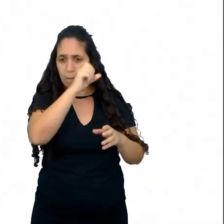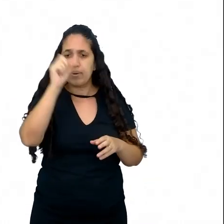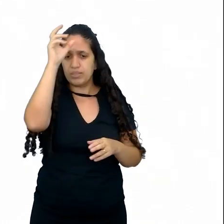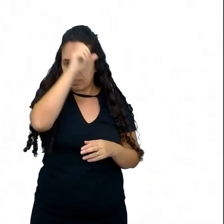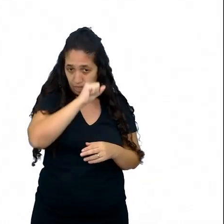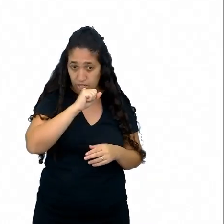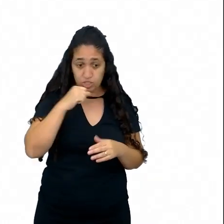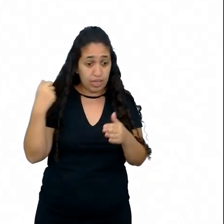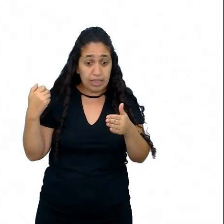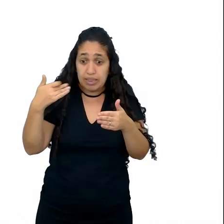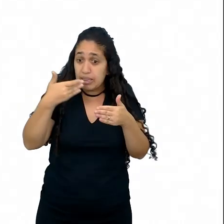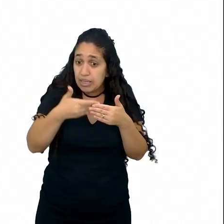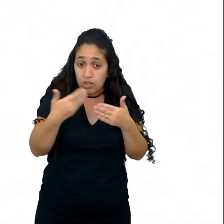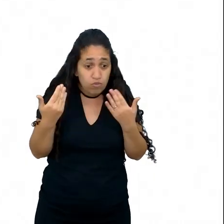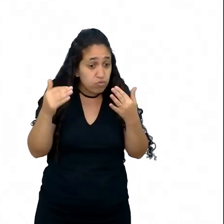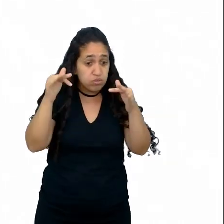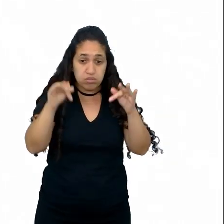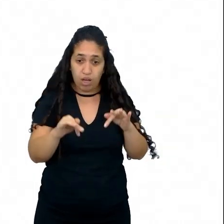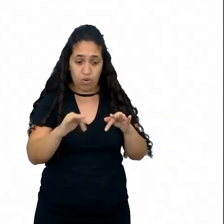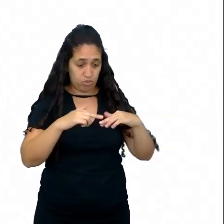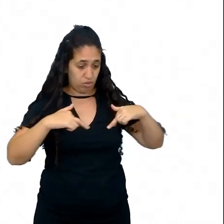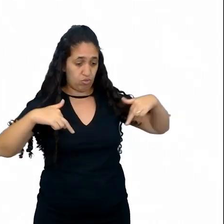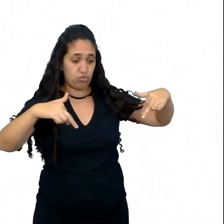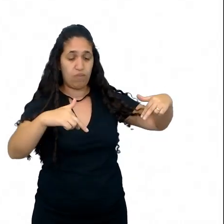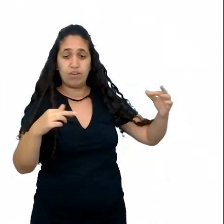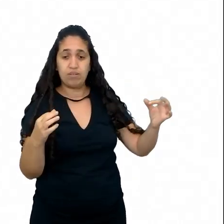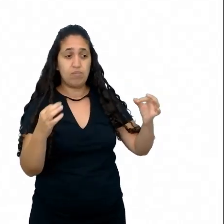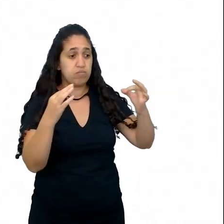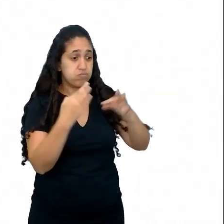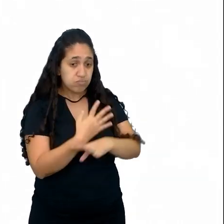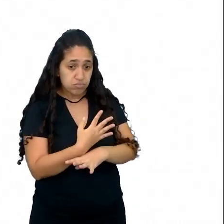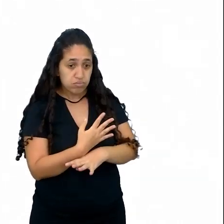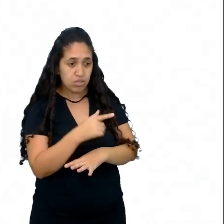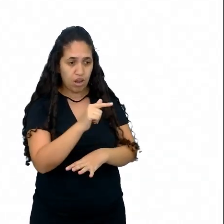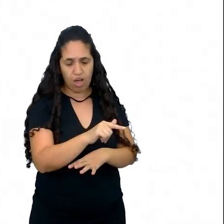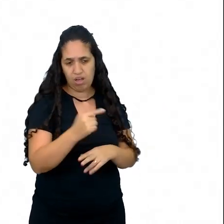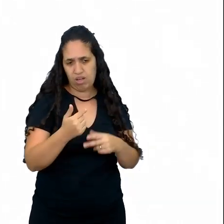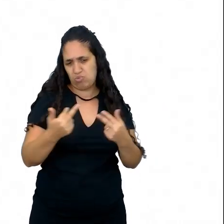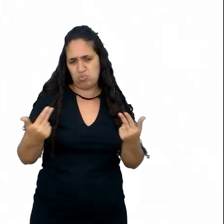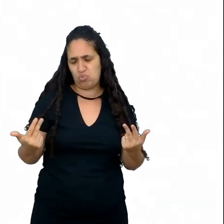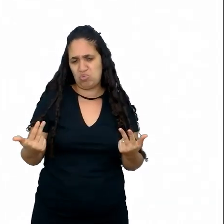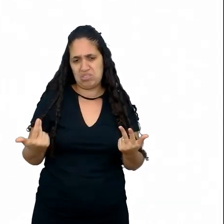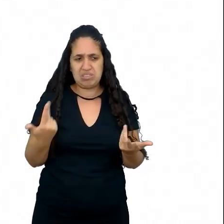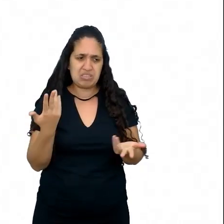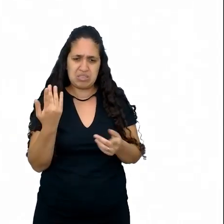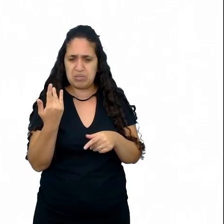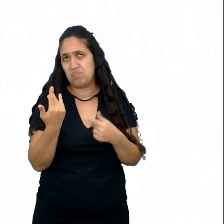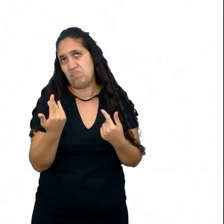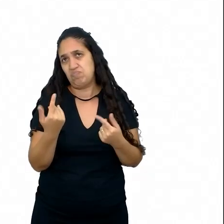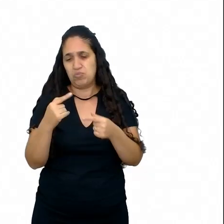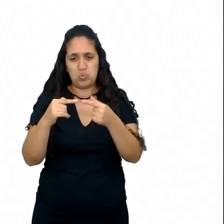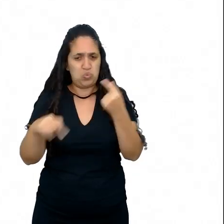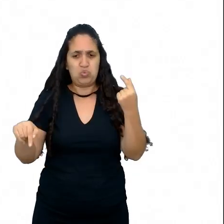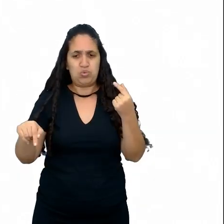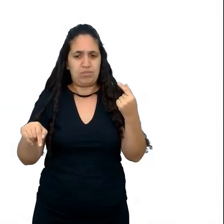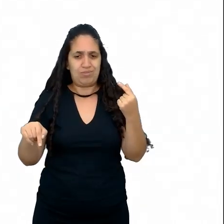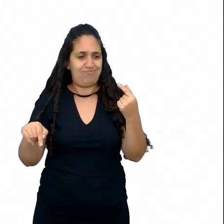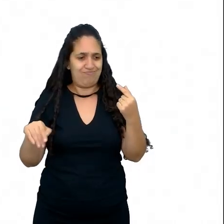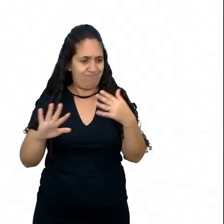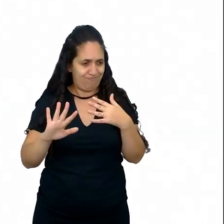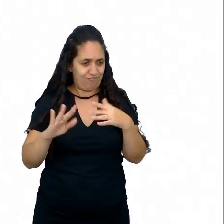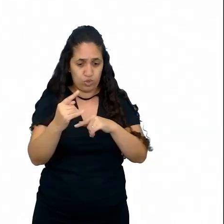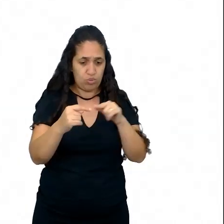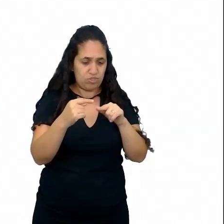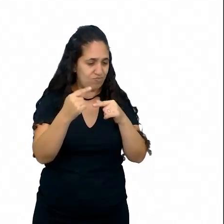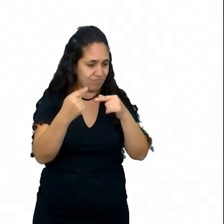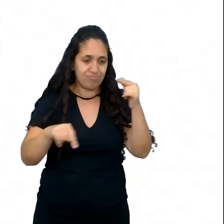Quando eu fecho para nós essa roda de conversa, tudo aquilo que saiu, que não é realmente, vamos colocar para nós, o nosso objeto, o